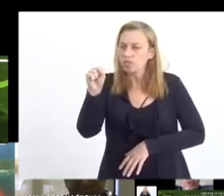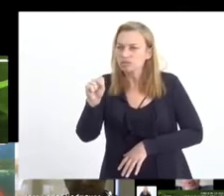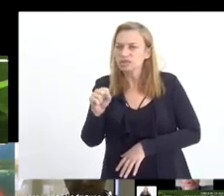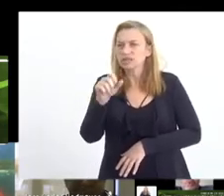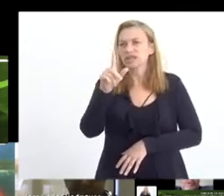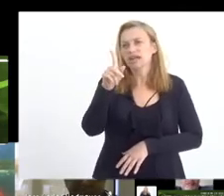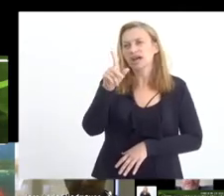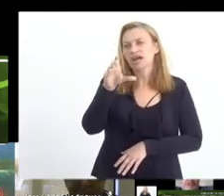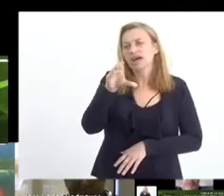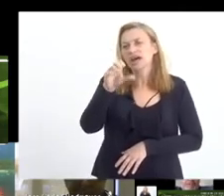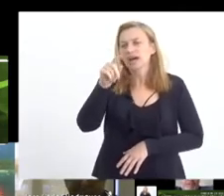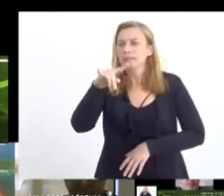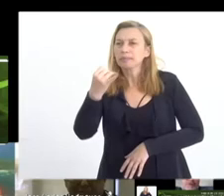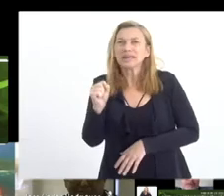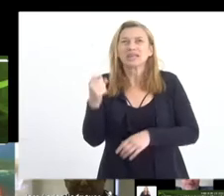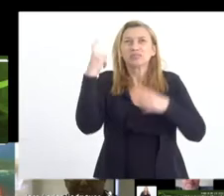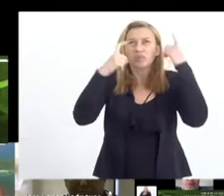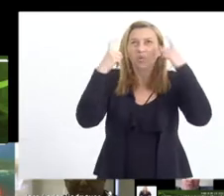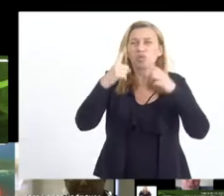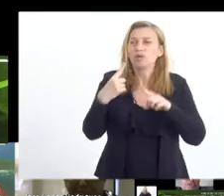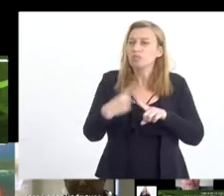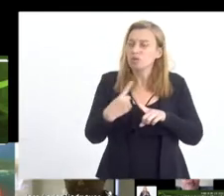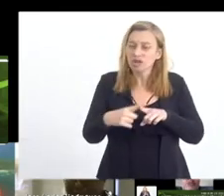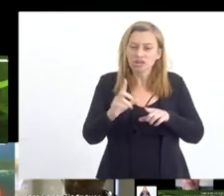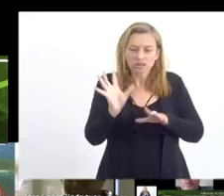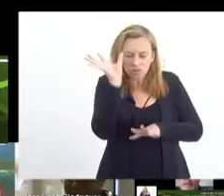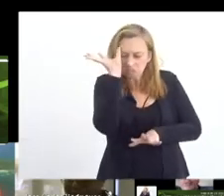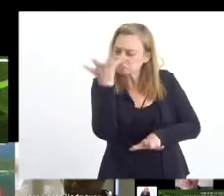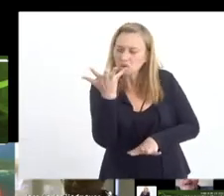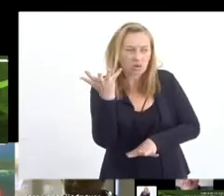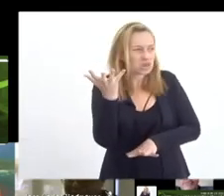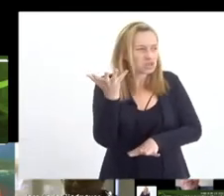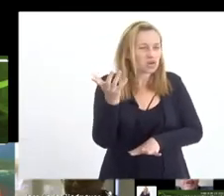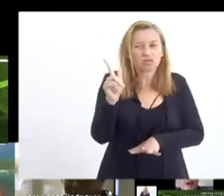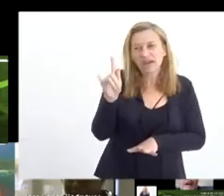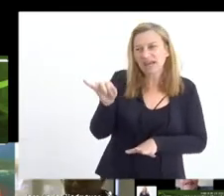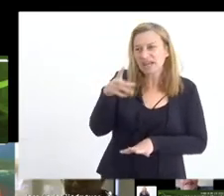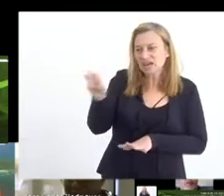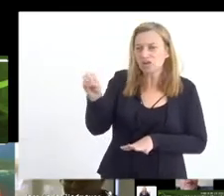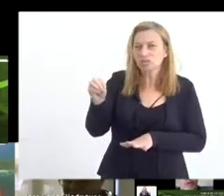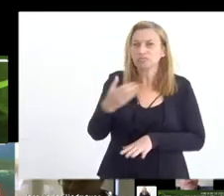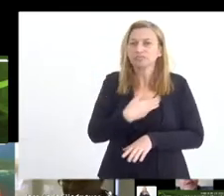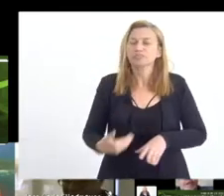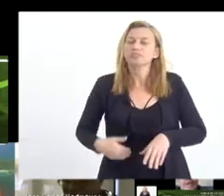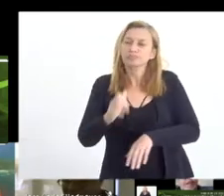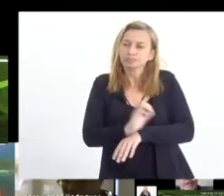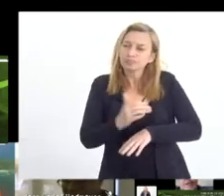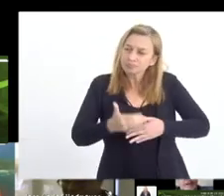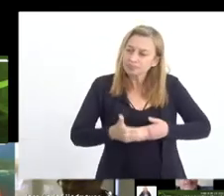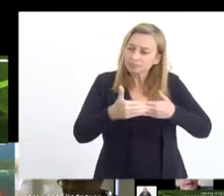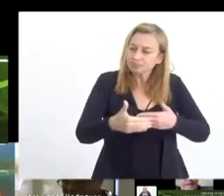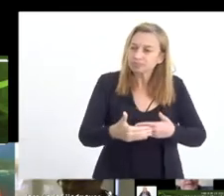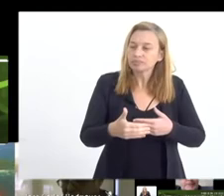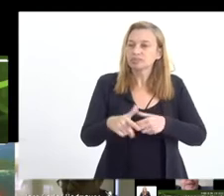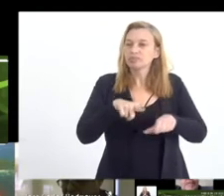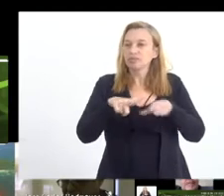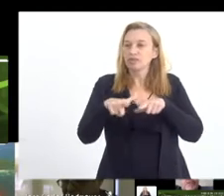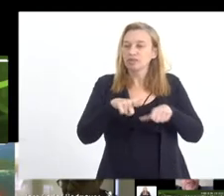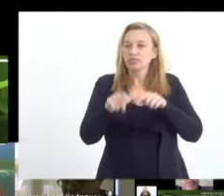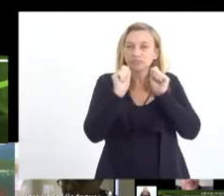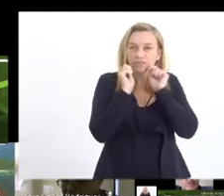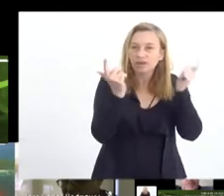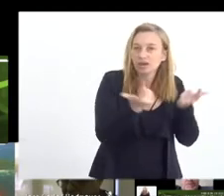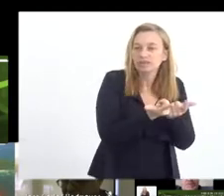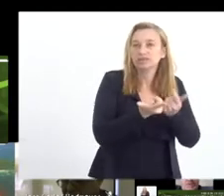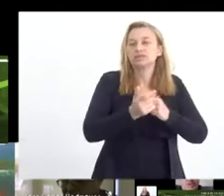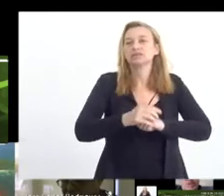Porque a gente não resolve a questão do Galeão, que o governo do Estado já deu um grande passo quando ele trabalha na Assembleia